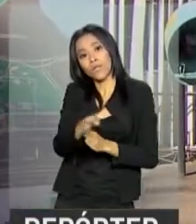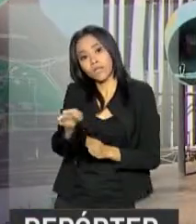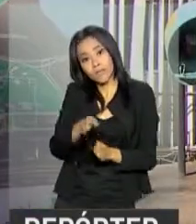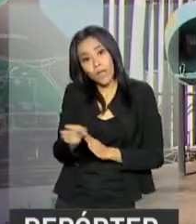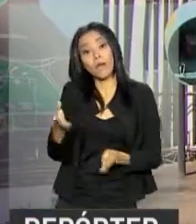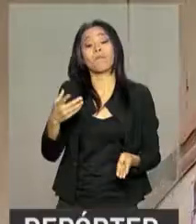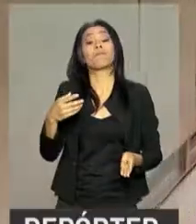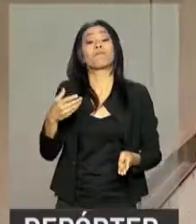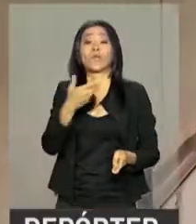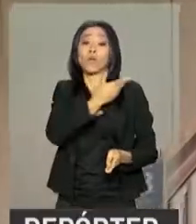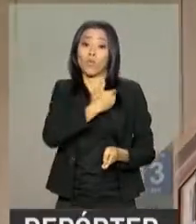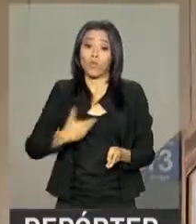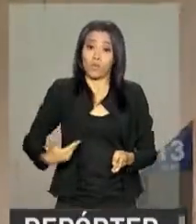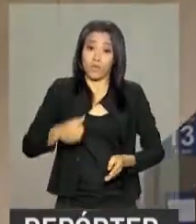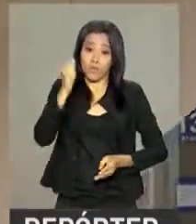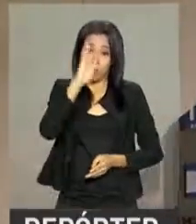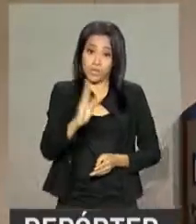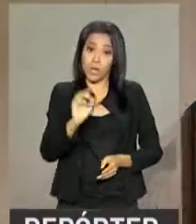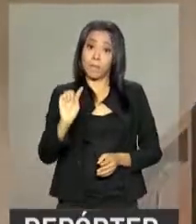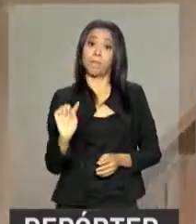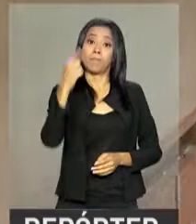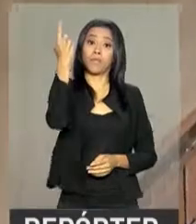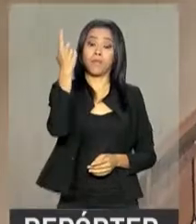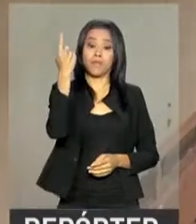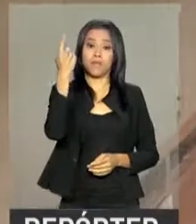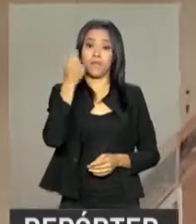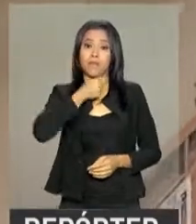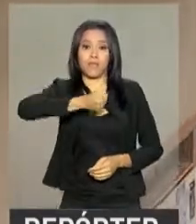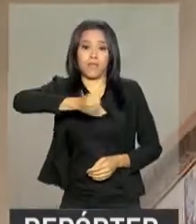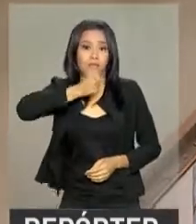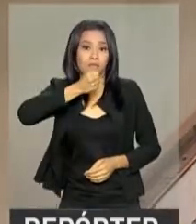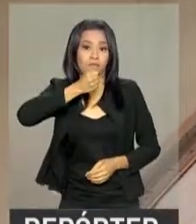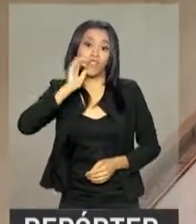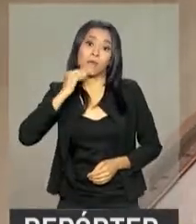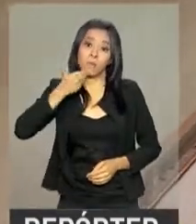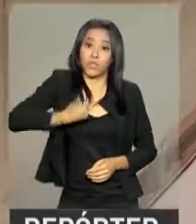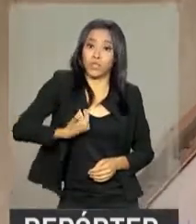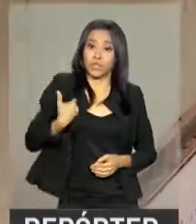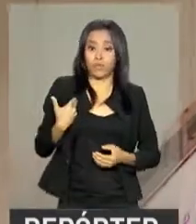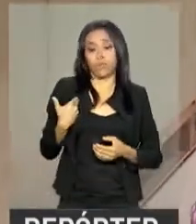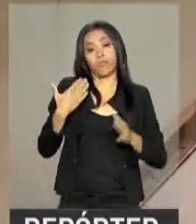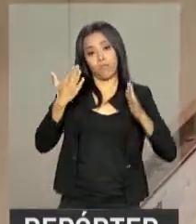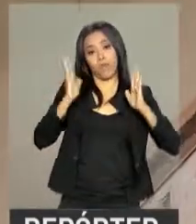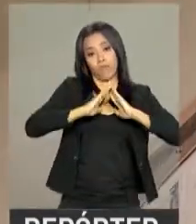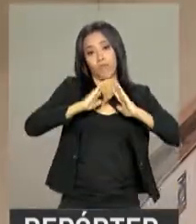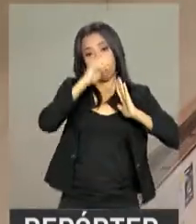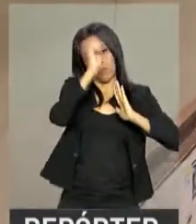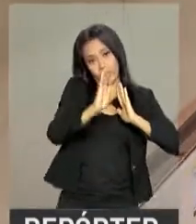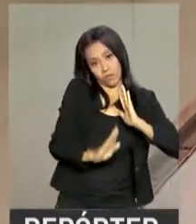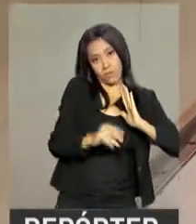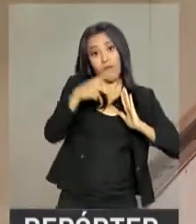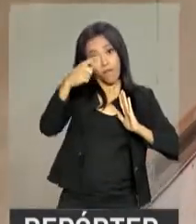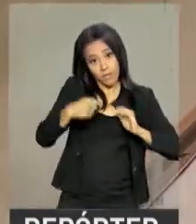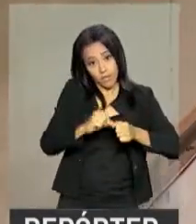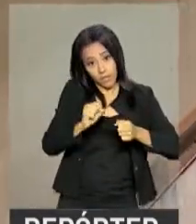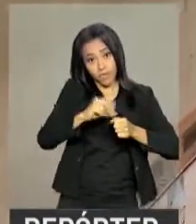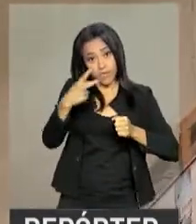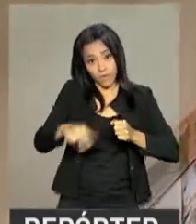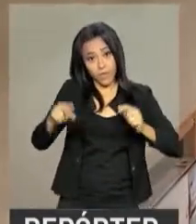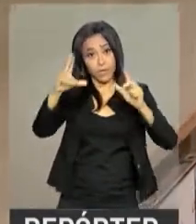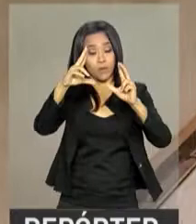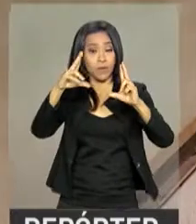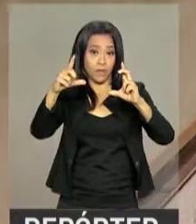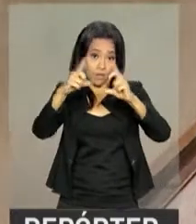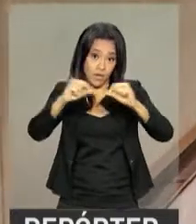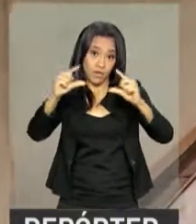brasileiro a realizar a primeira entrevista dos solicitantes de refúgio o trabalho vai ser todo feito em brasília ea